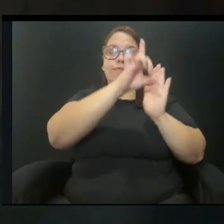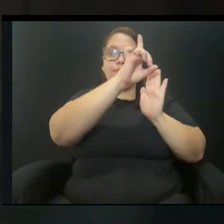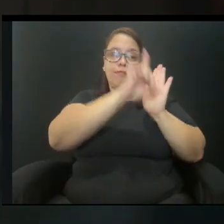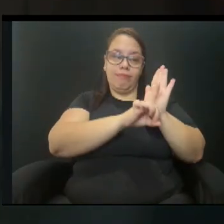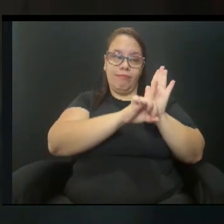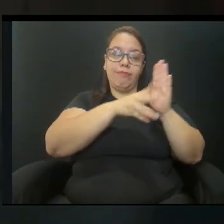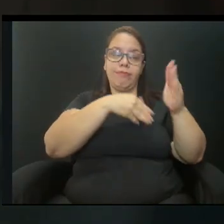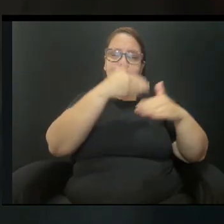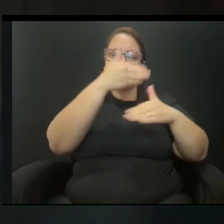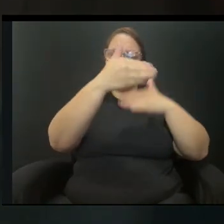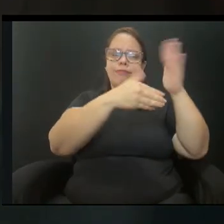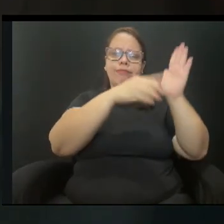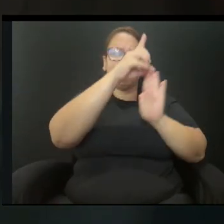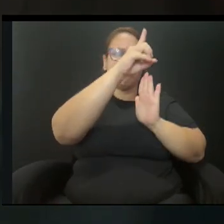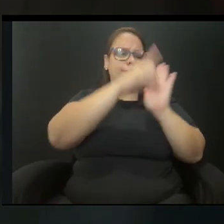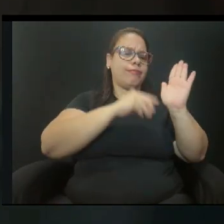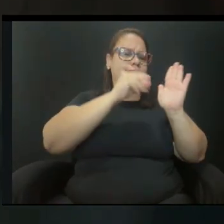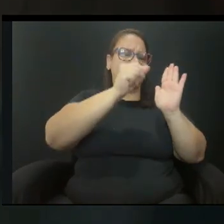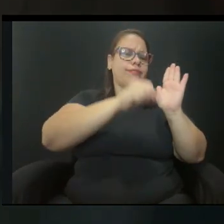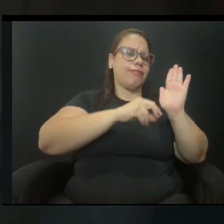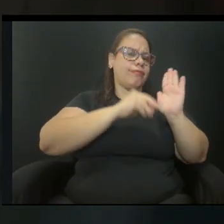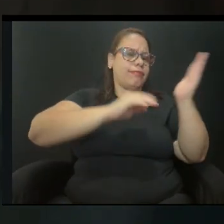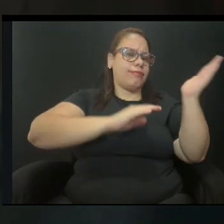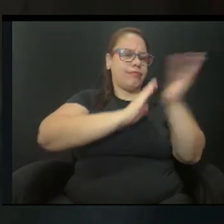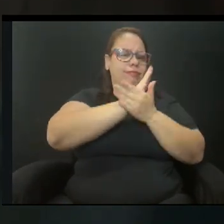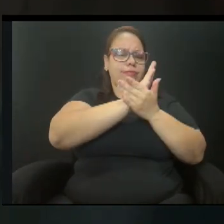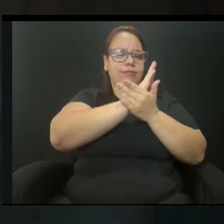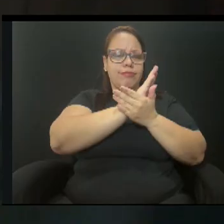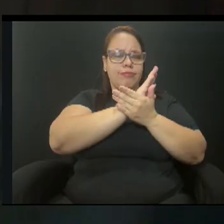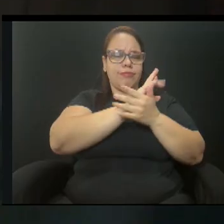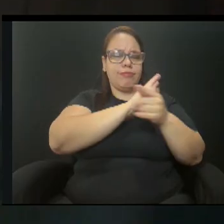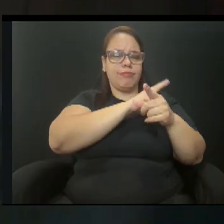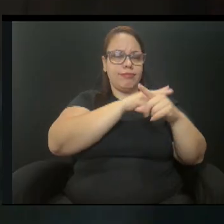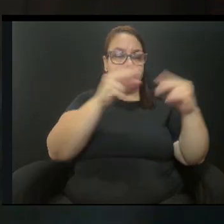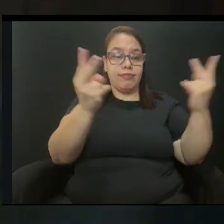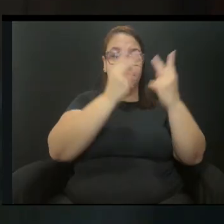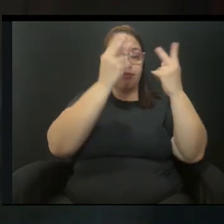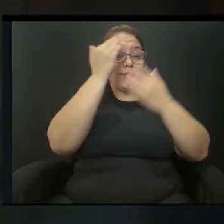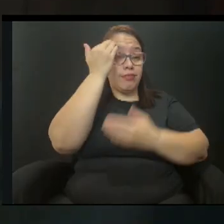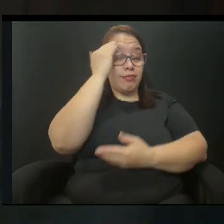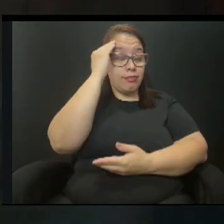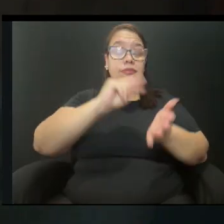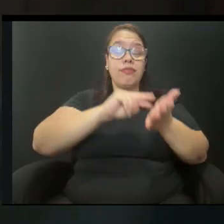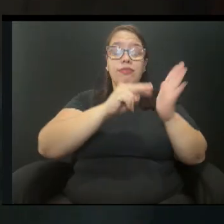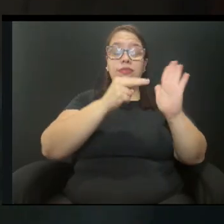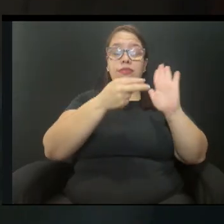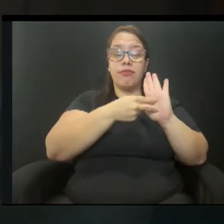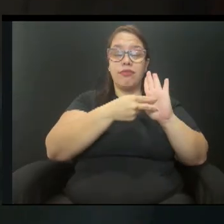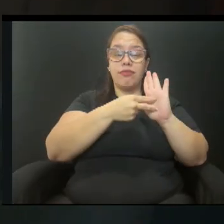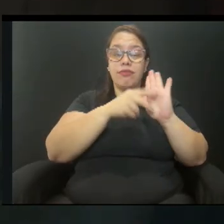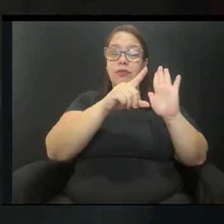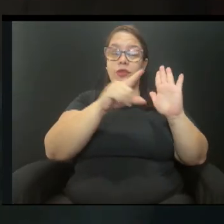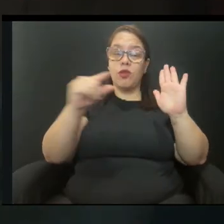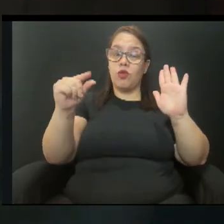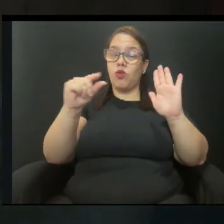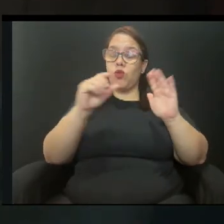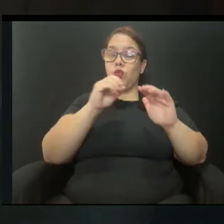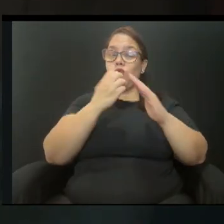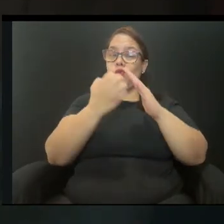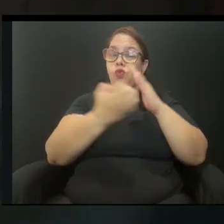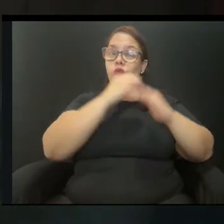décadas para serem conquistados. Nós vamos entender se essa fuga da firma é evolução ou